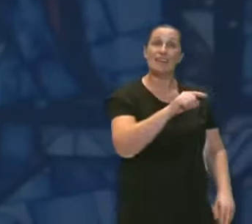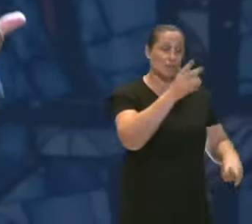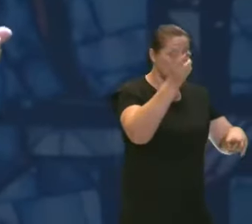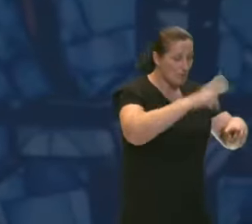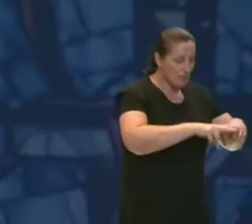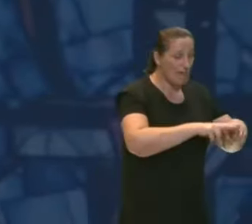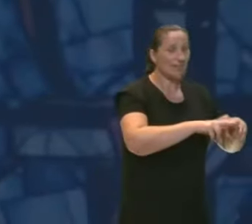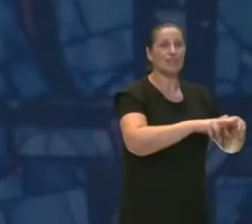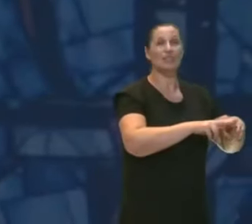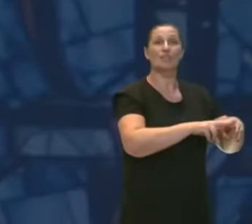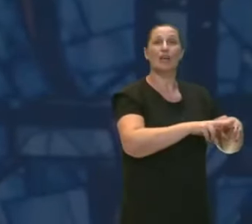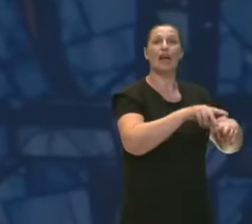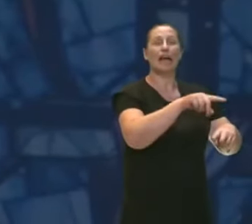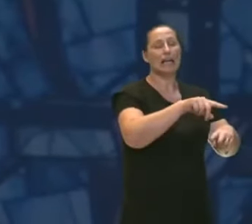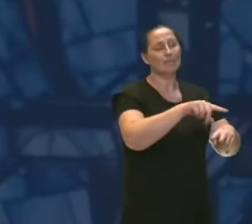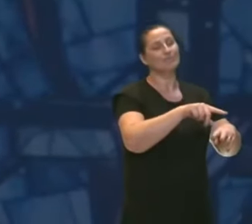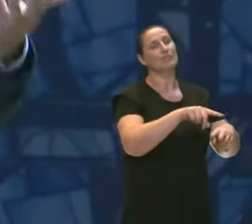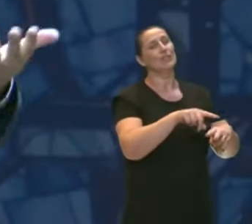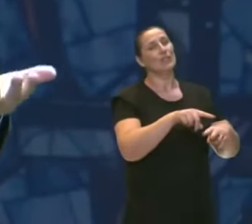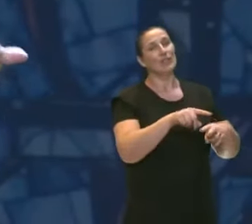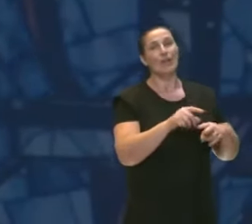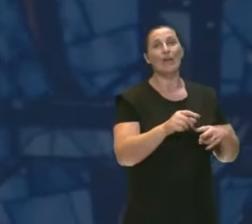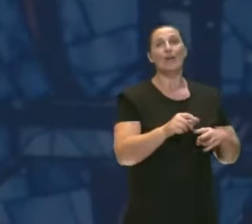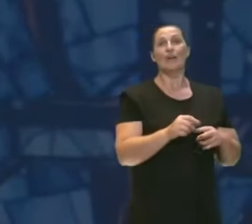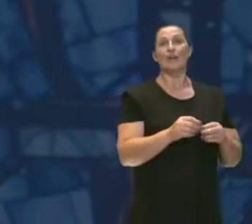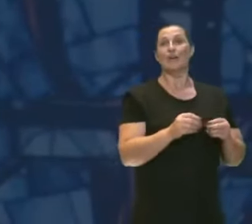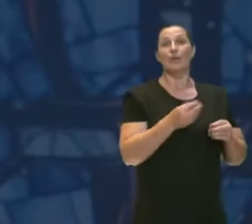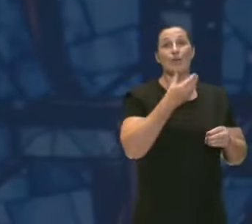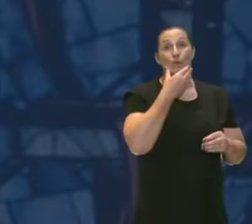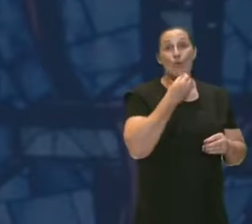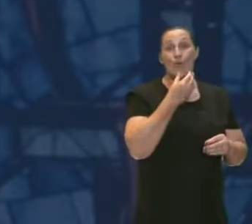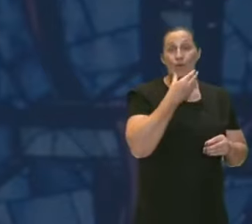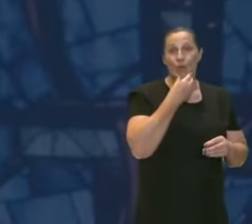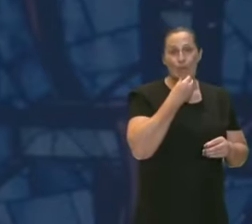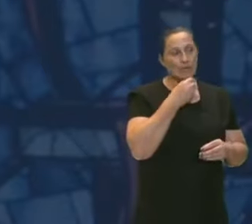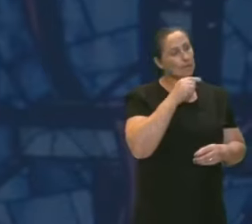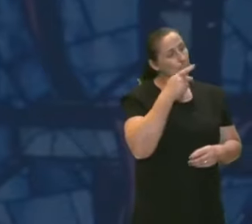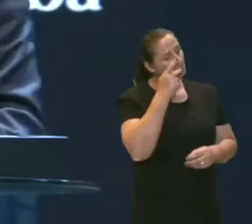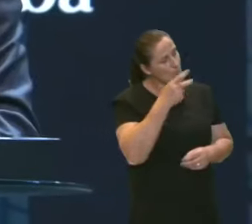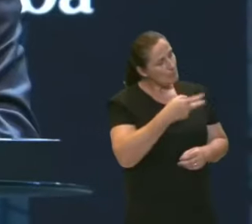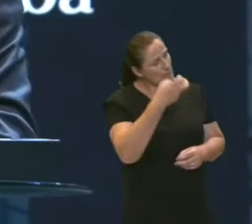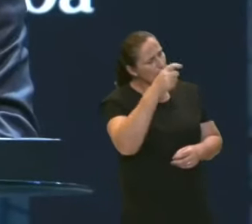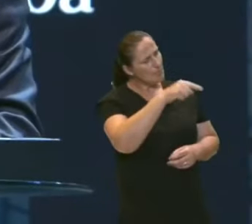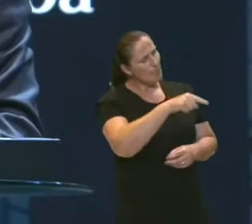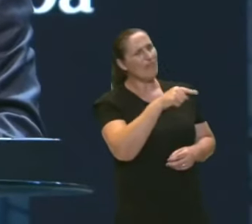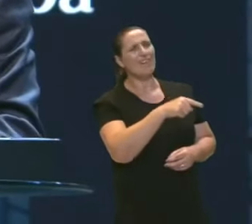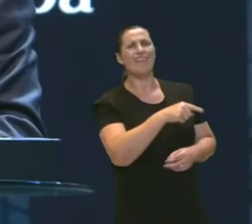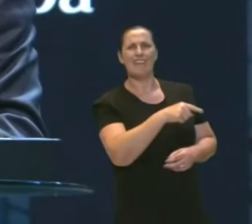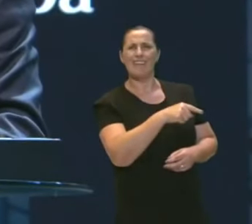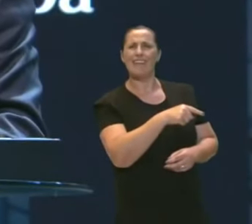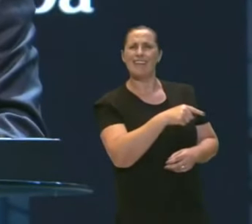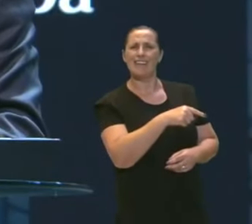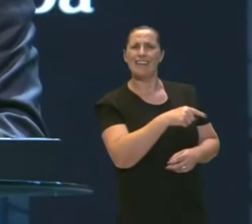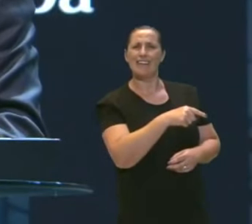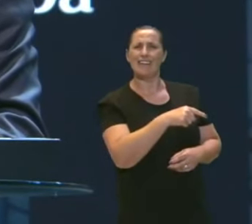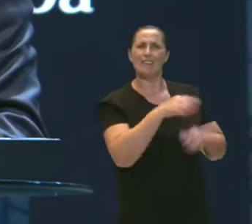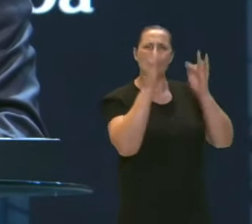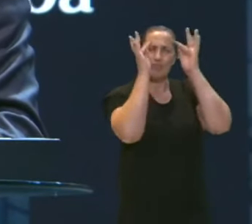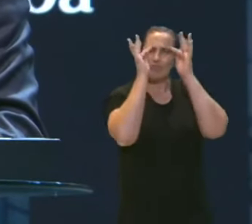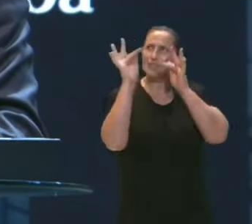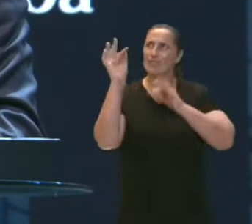boa conduta, a ponto de o carcereiro colocar ele como responsável por todas as pessoas. Que atitude bonita.